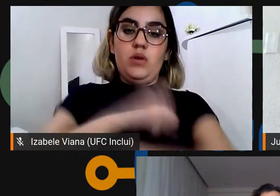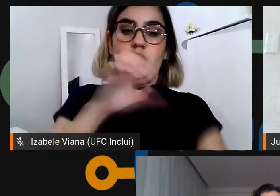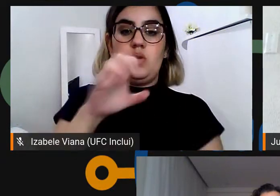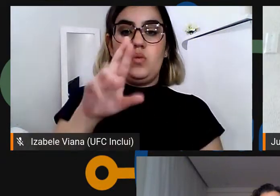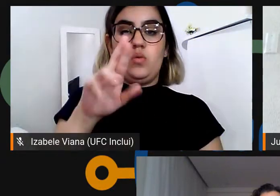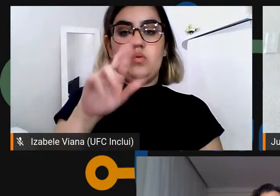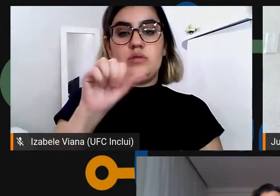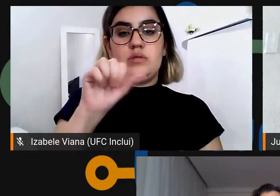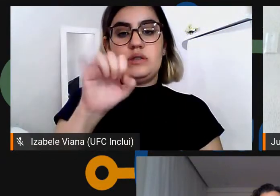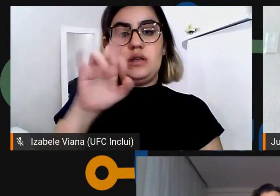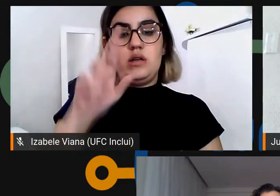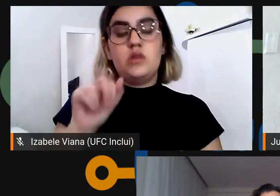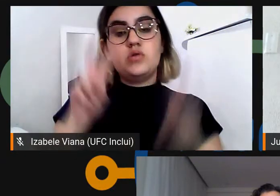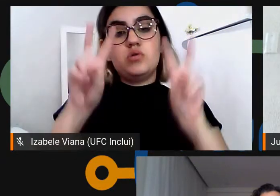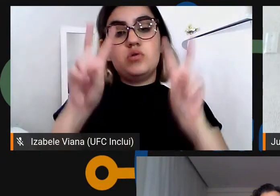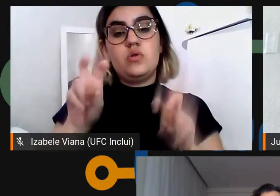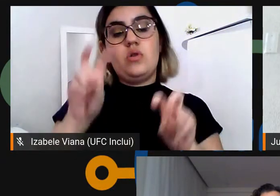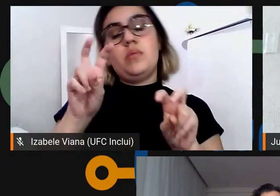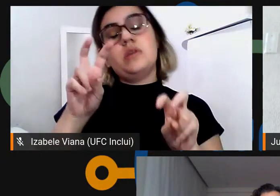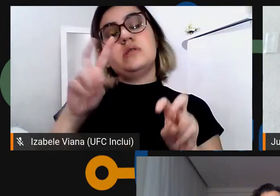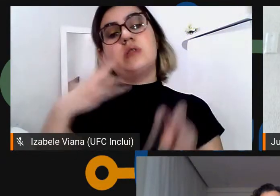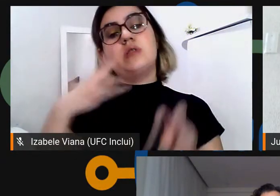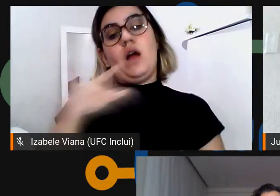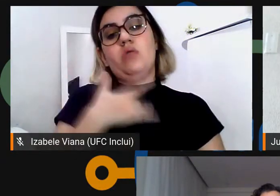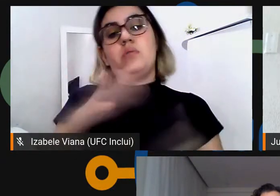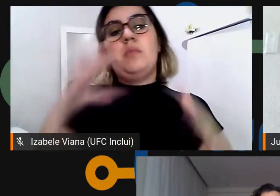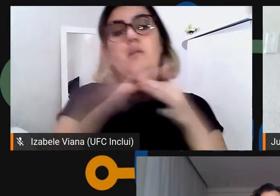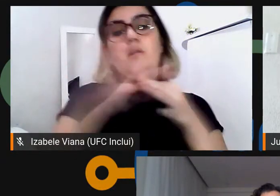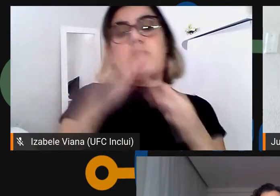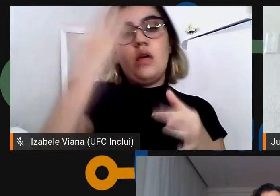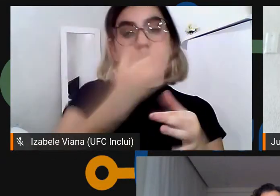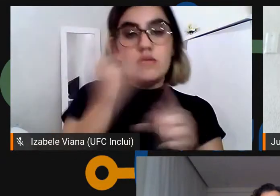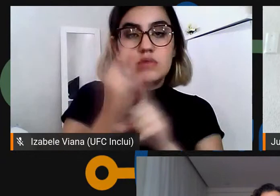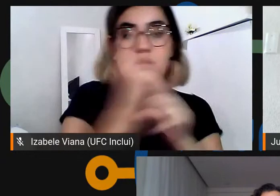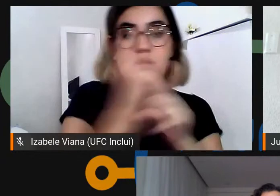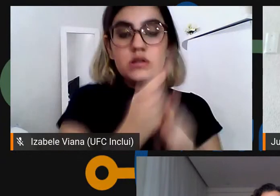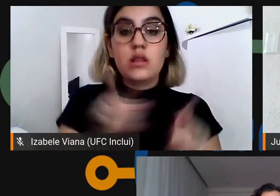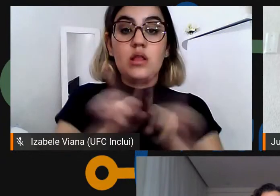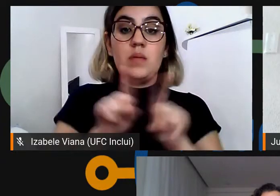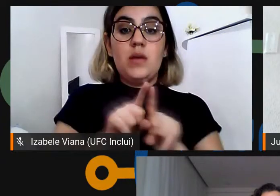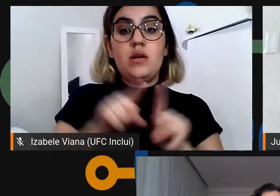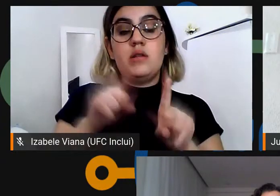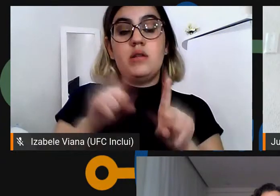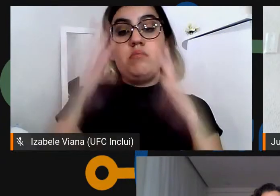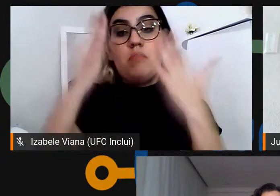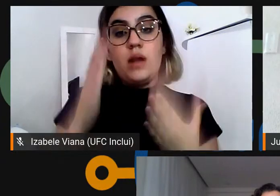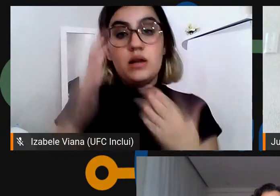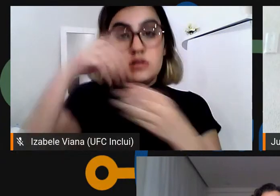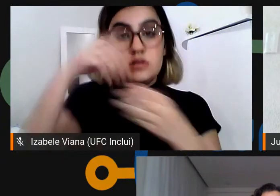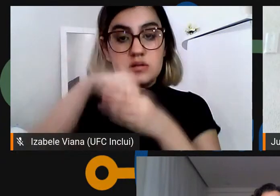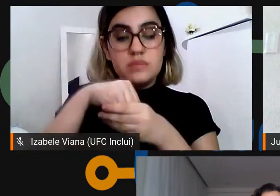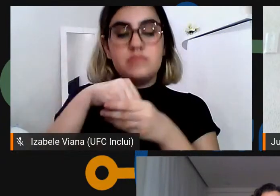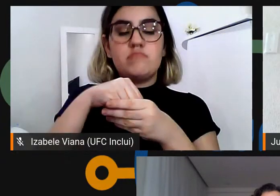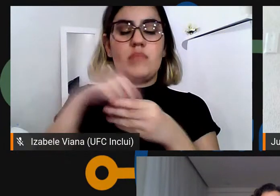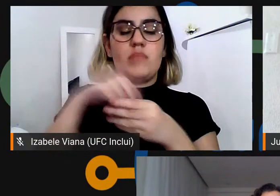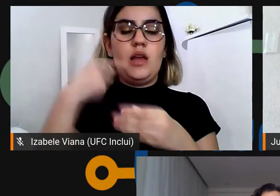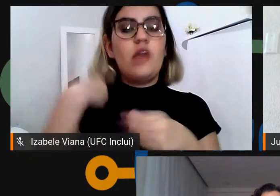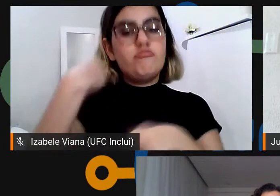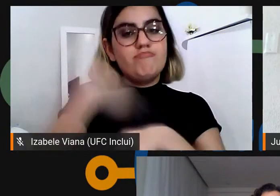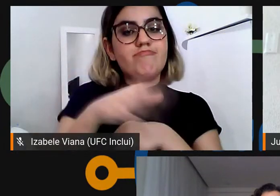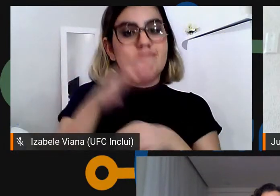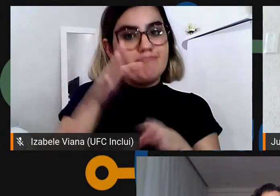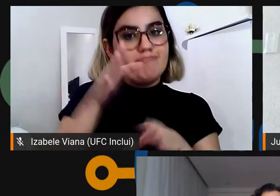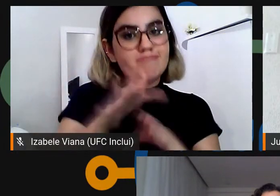em evidências e revisão sistemática e meta-análise. Inclusive, eu recomendo fortemente esses cursos. Eu até já me matriculei,